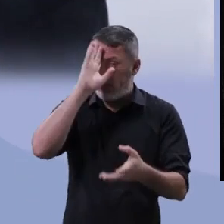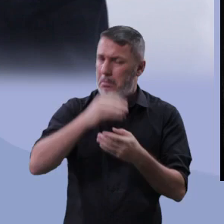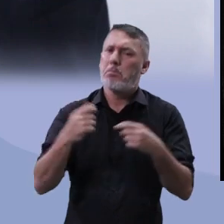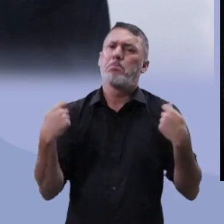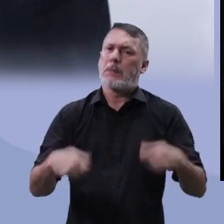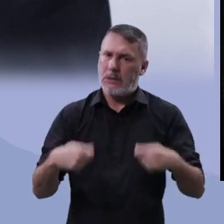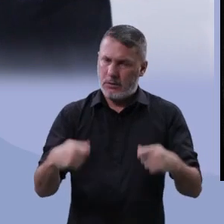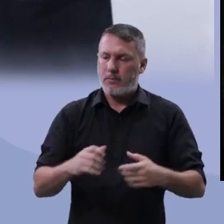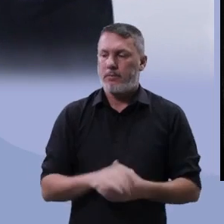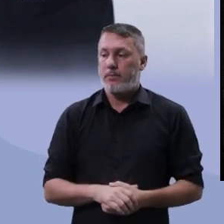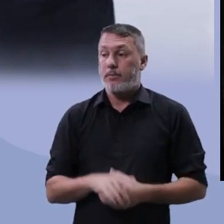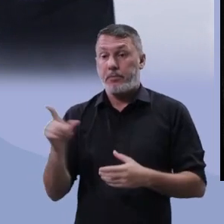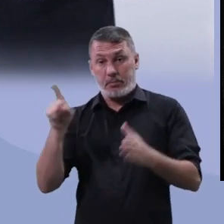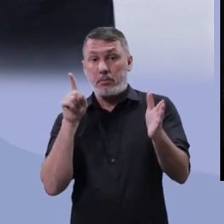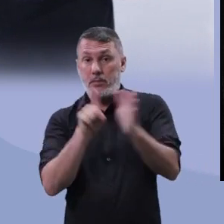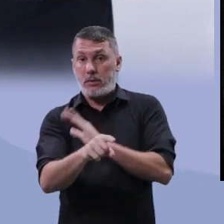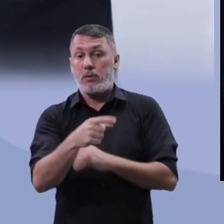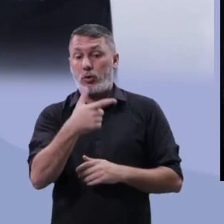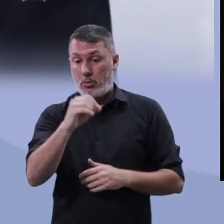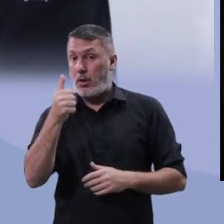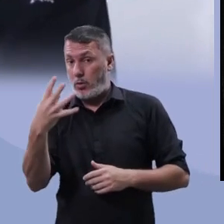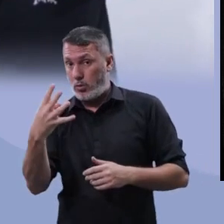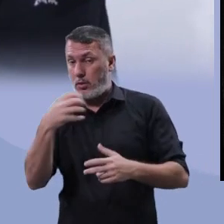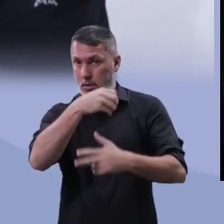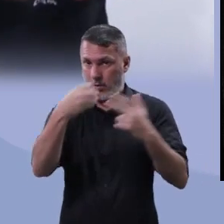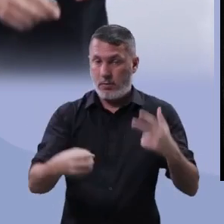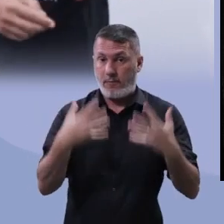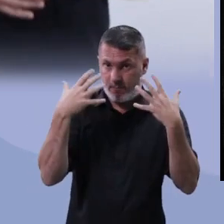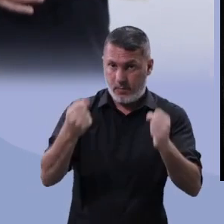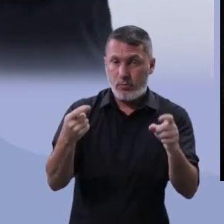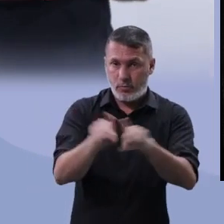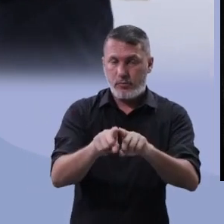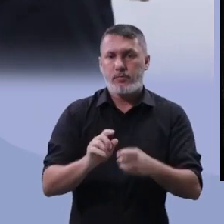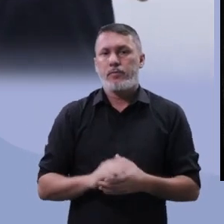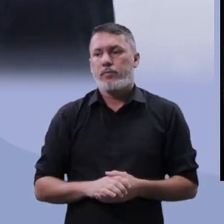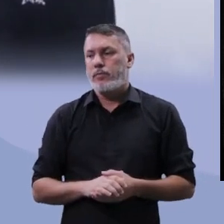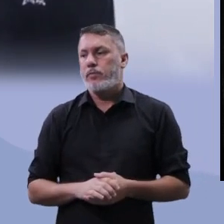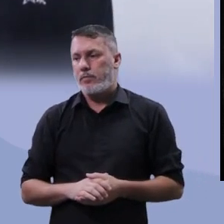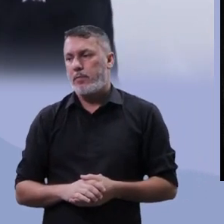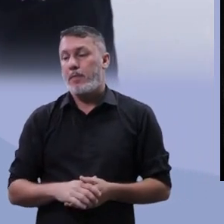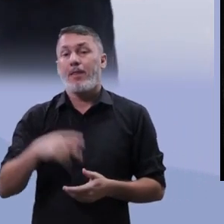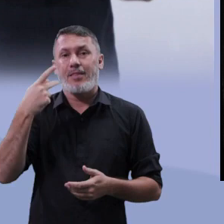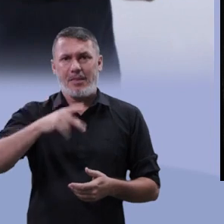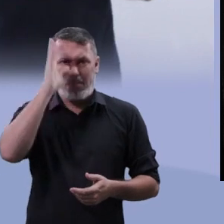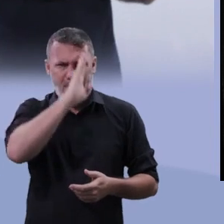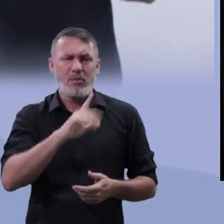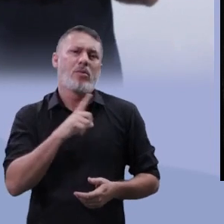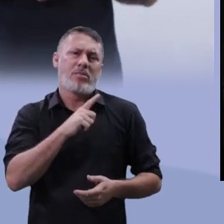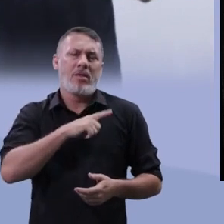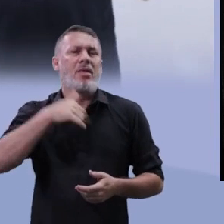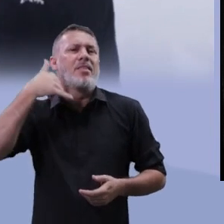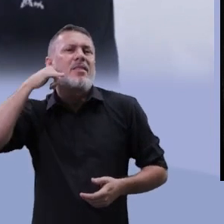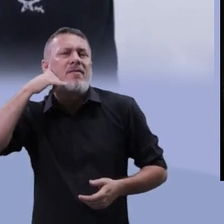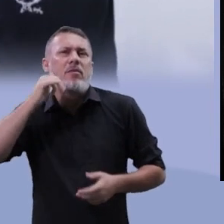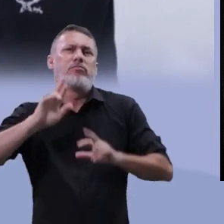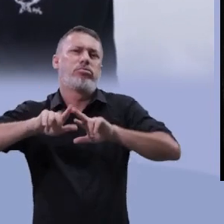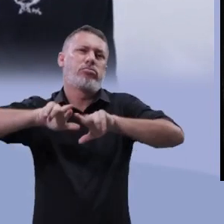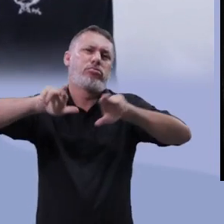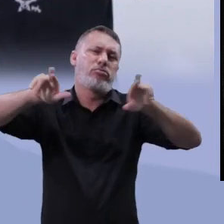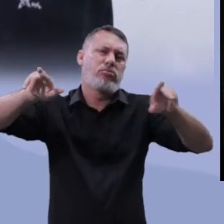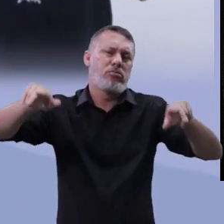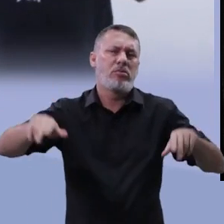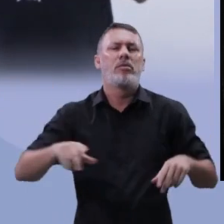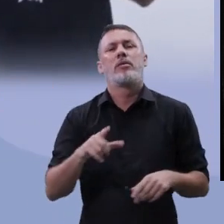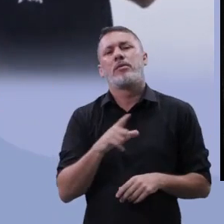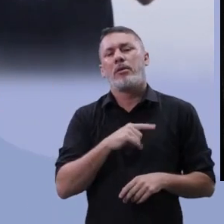hacker? Então vamos aí, essa questão caiu no Enem 2014. Tamo junto? No Brasil, há várias operadoras e planos de telefonia celular.